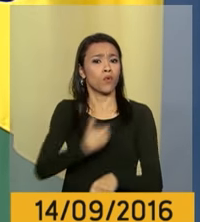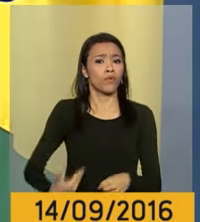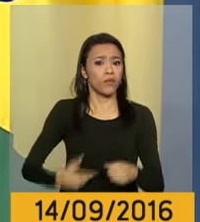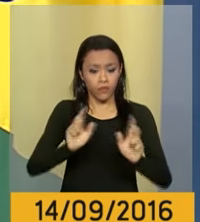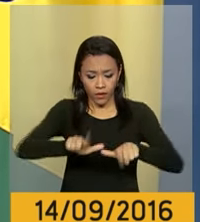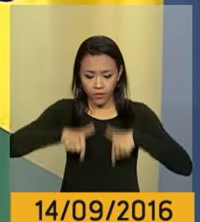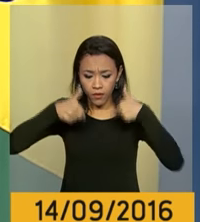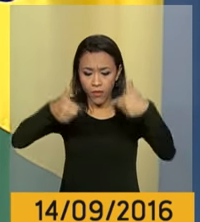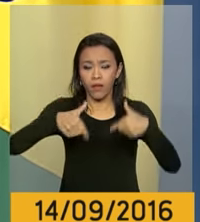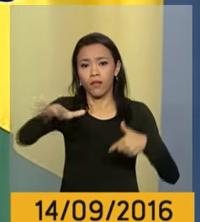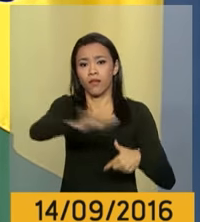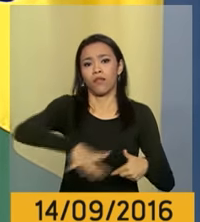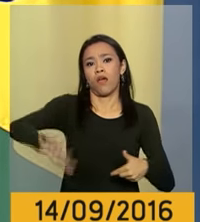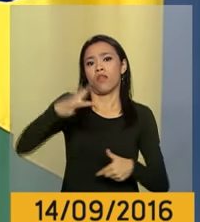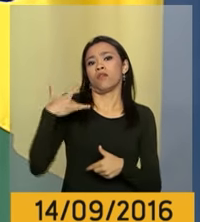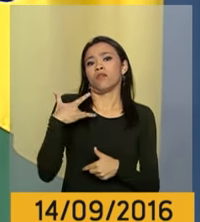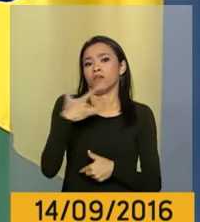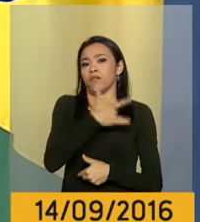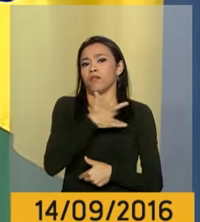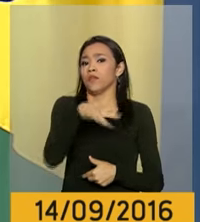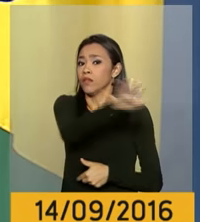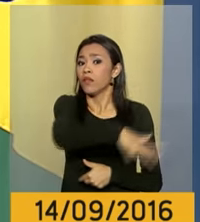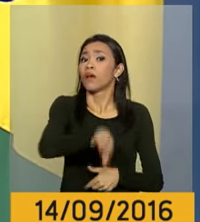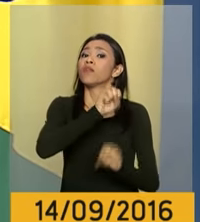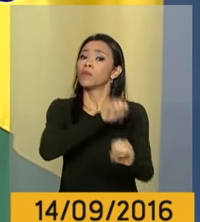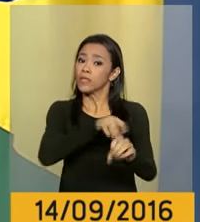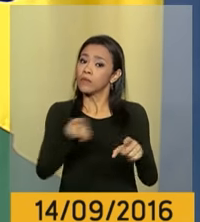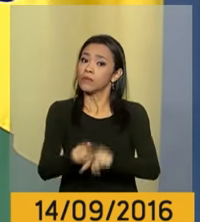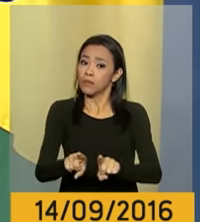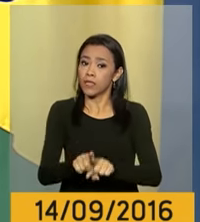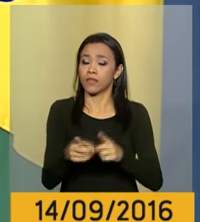fazendo por saúde e educação. Então, eu quero,